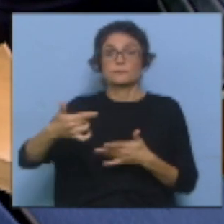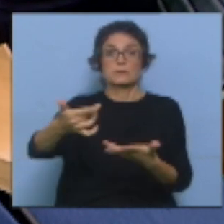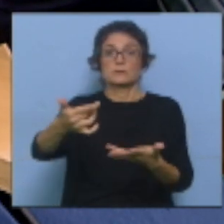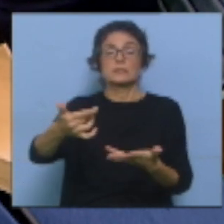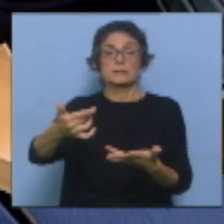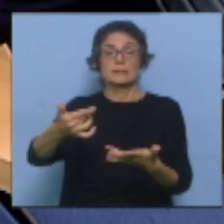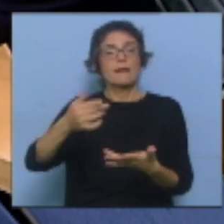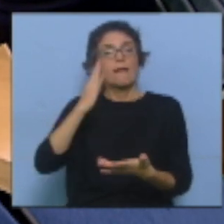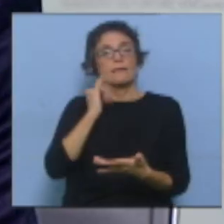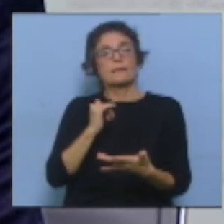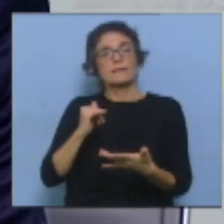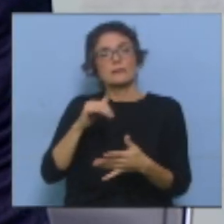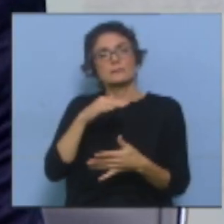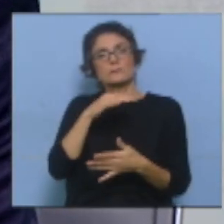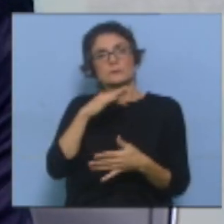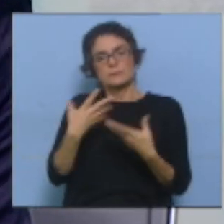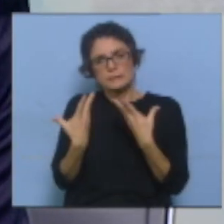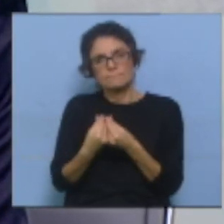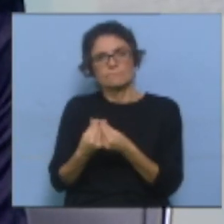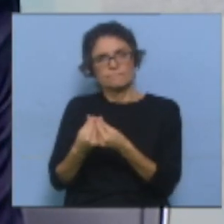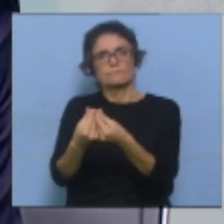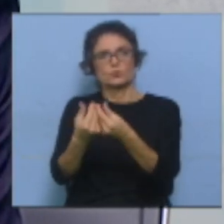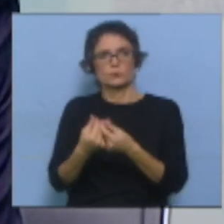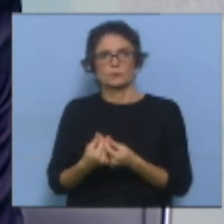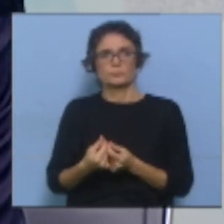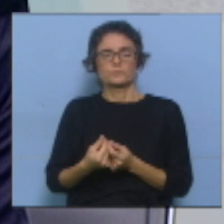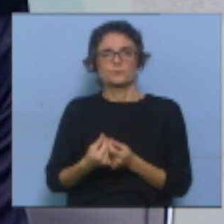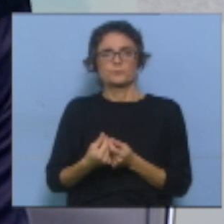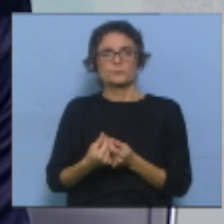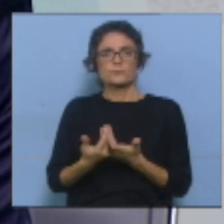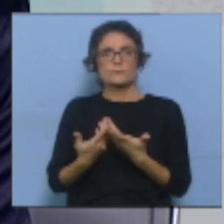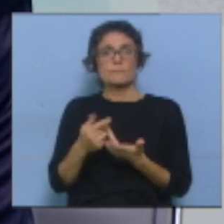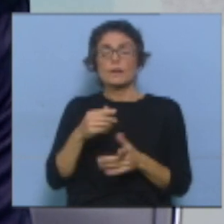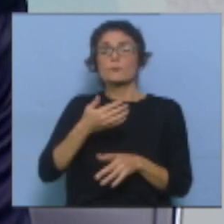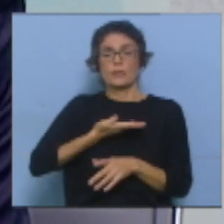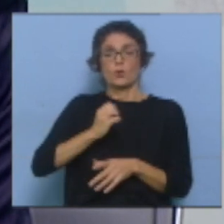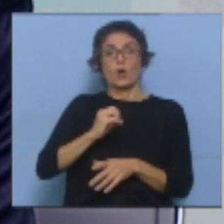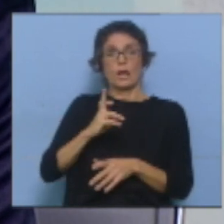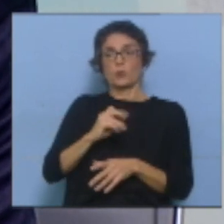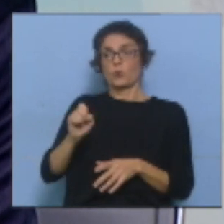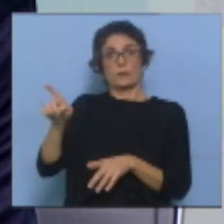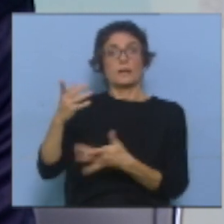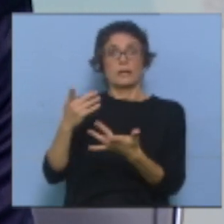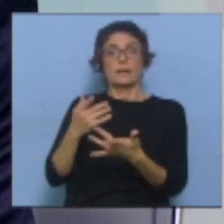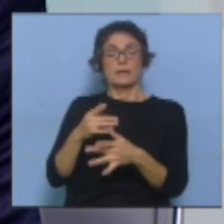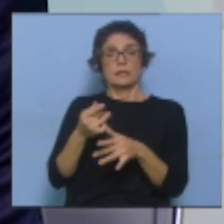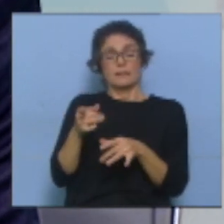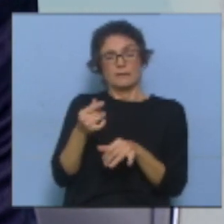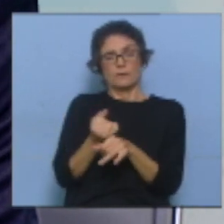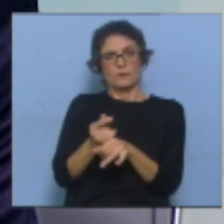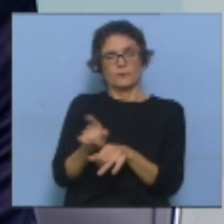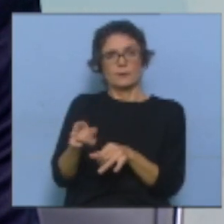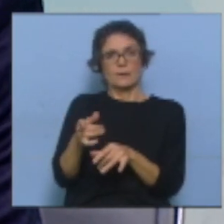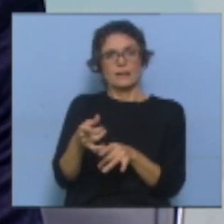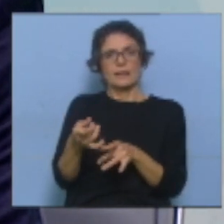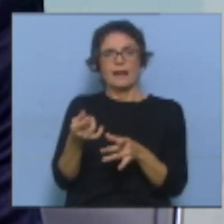se mantenha unida o mais possível. Principalmente a Dora vai fazendo muito esse trabalho e muito bem vamos lá aqui